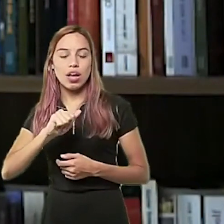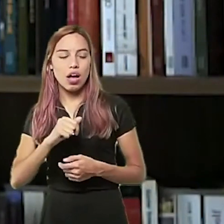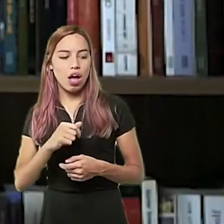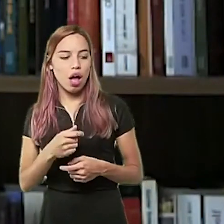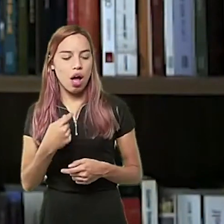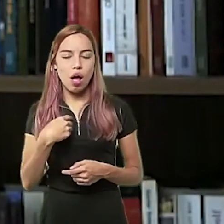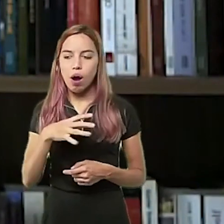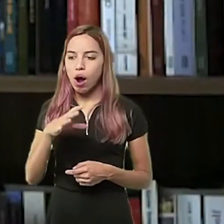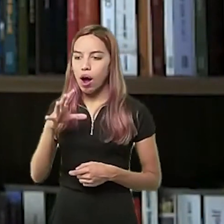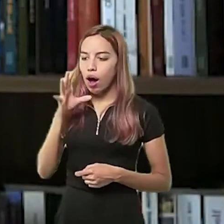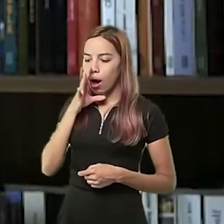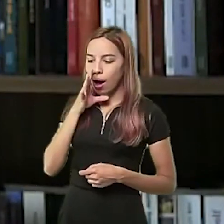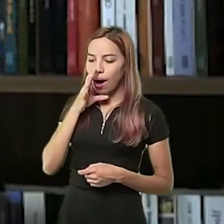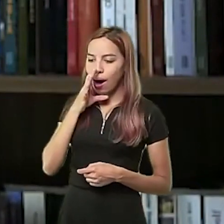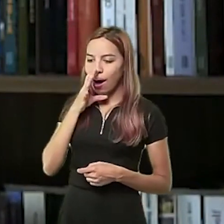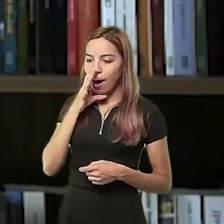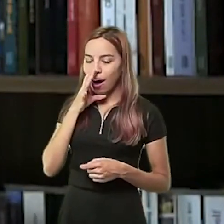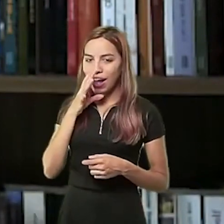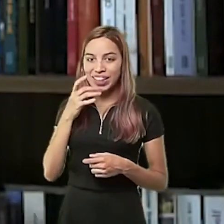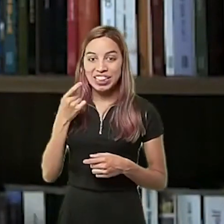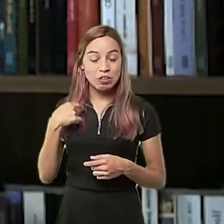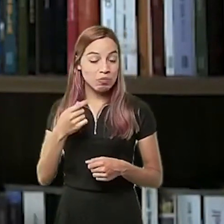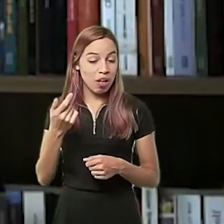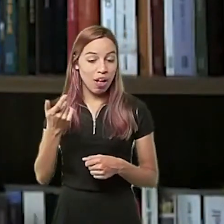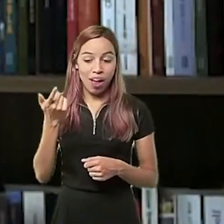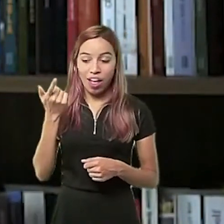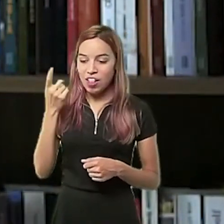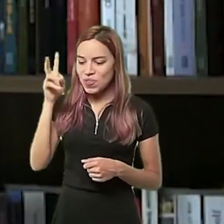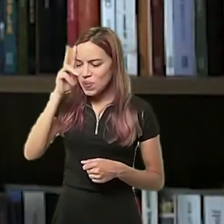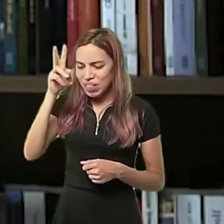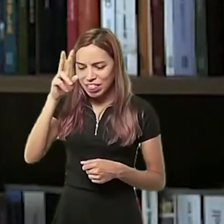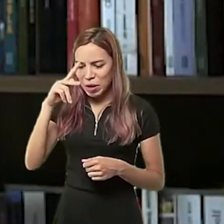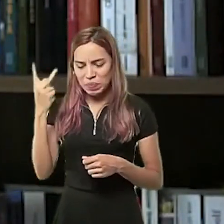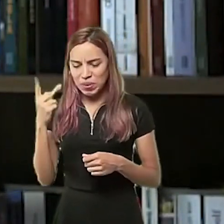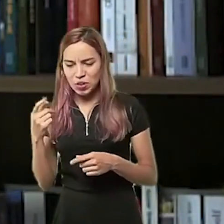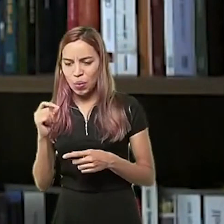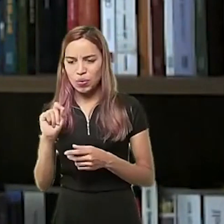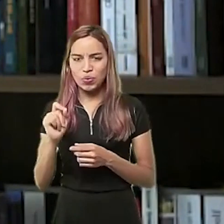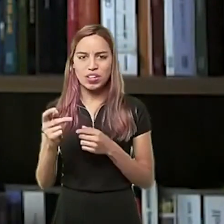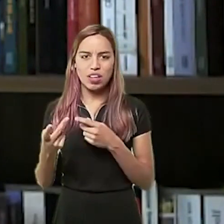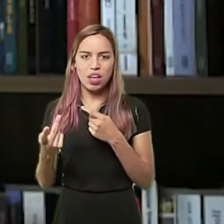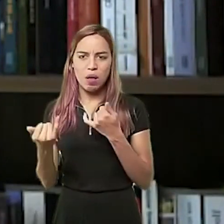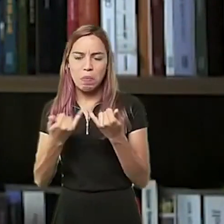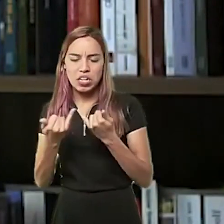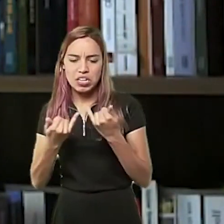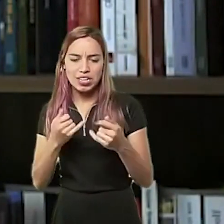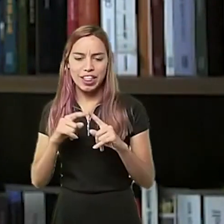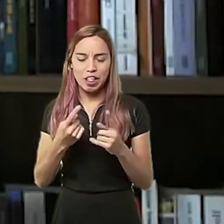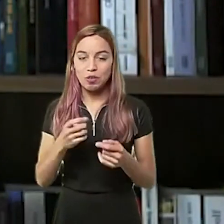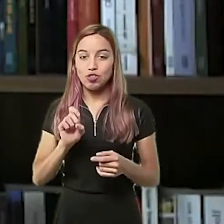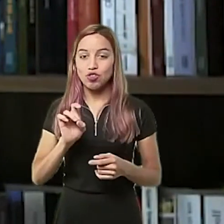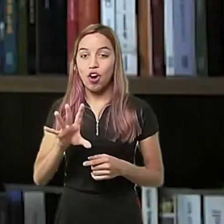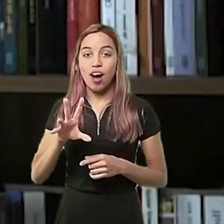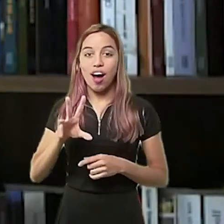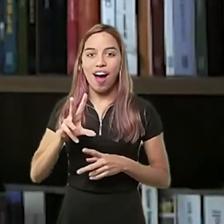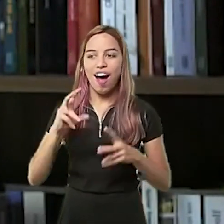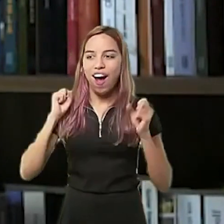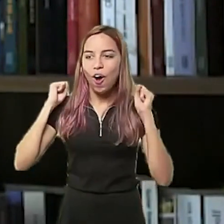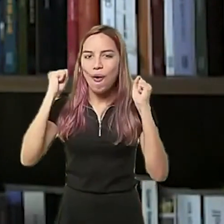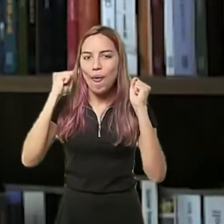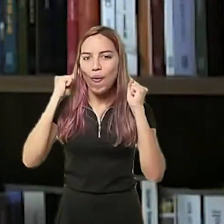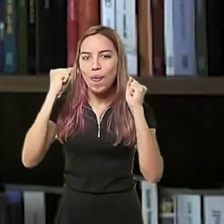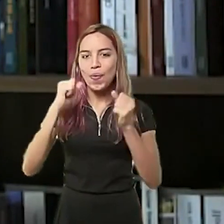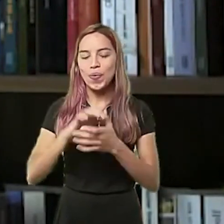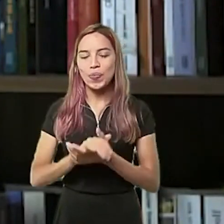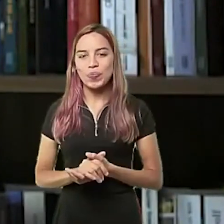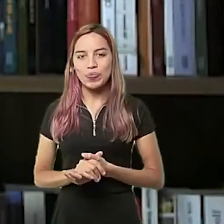um prêmio especial, né, por ser promovido por um grande grupo editorial que dá